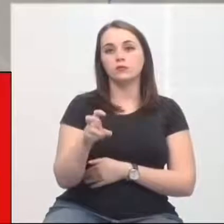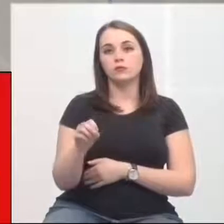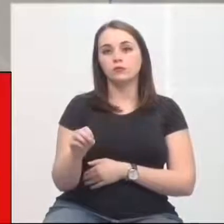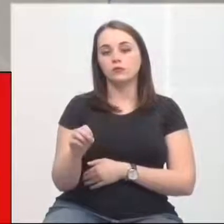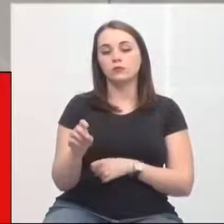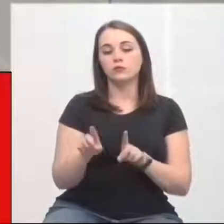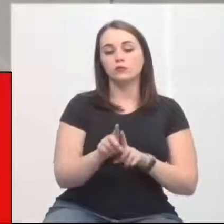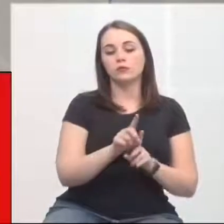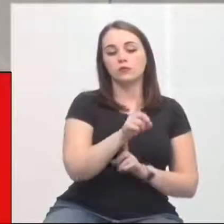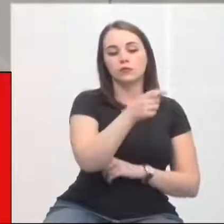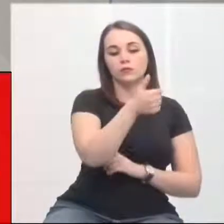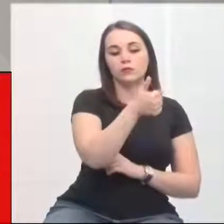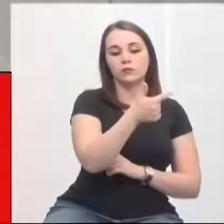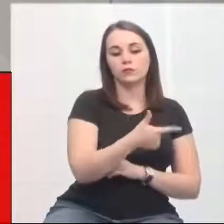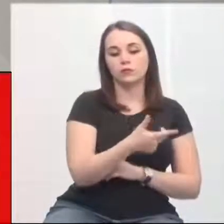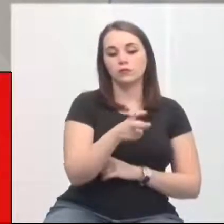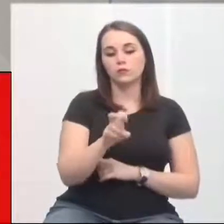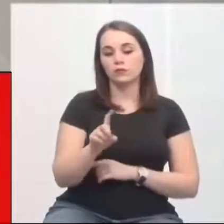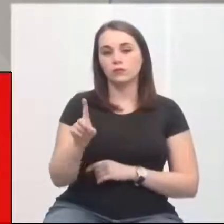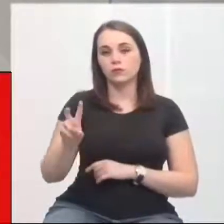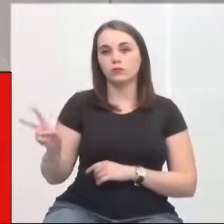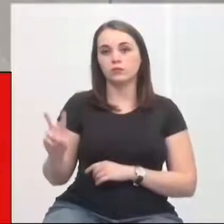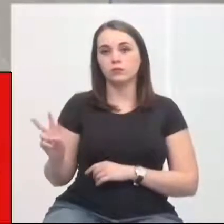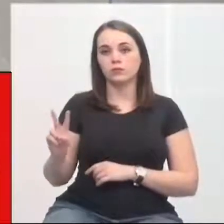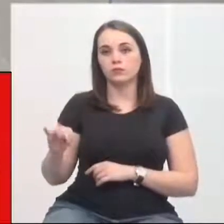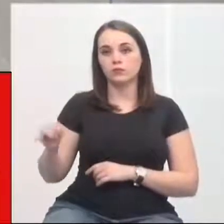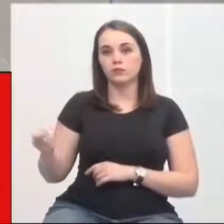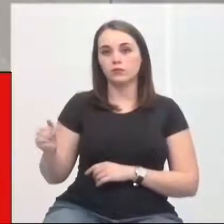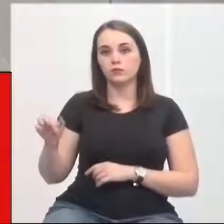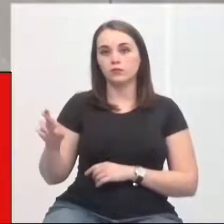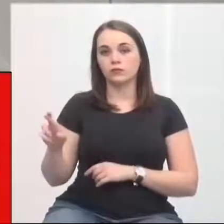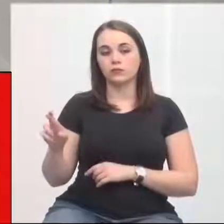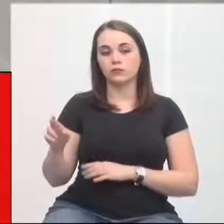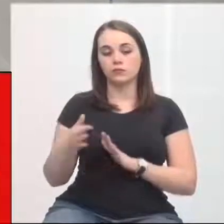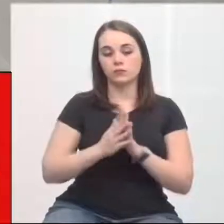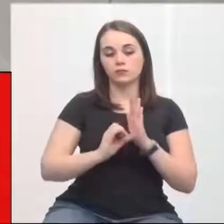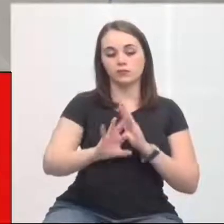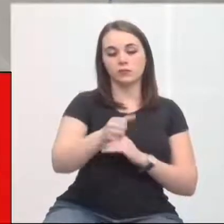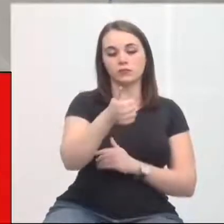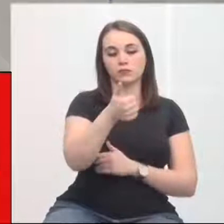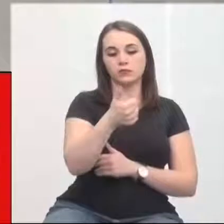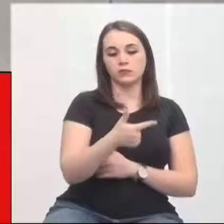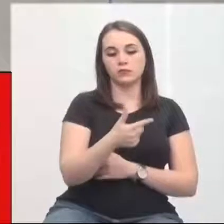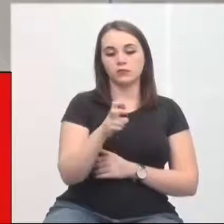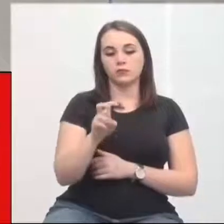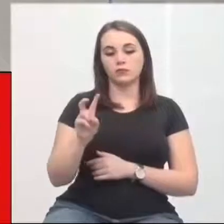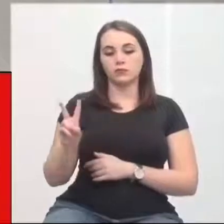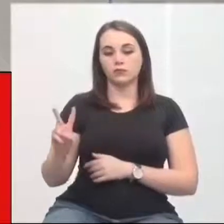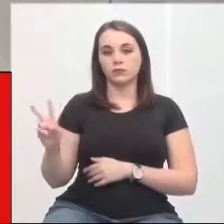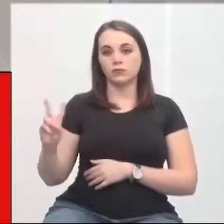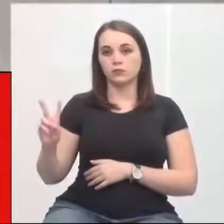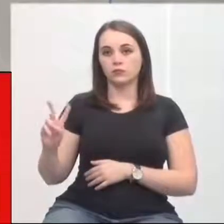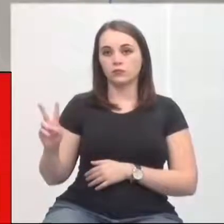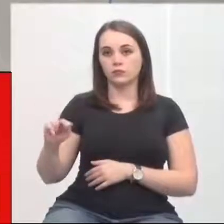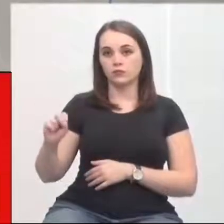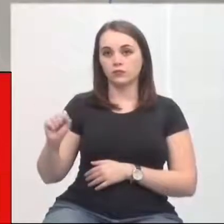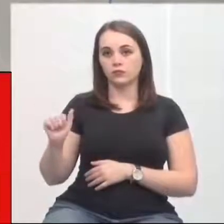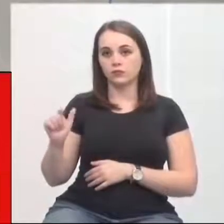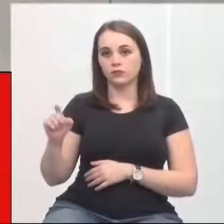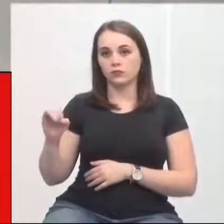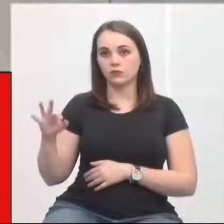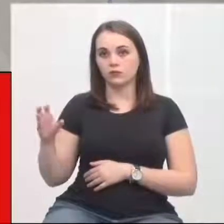e 1251/2021, de autoria do vereador Jair Alexandre. Indicação 1252/2021, de autoria do vereador Salésio